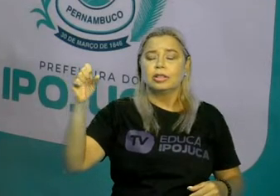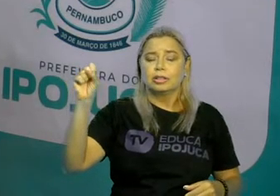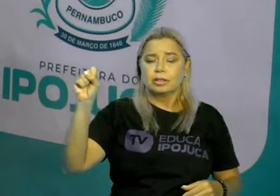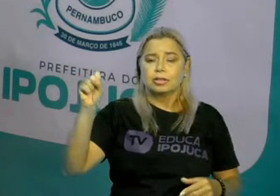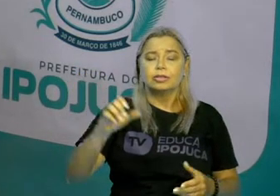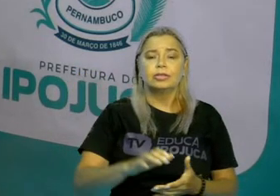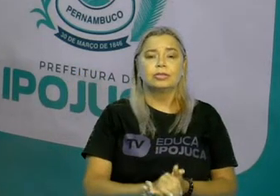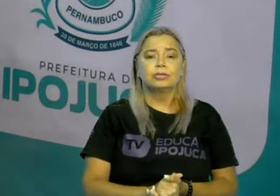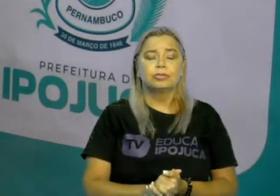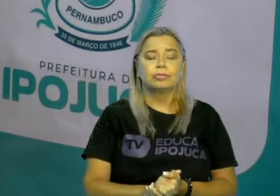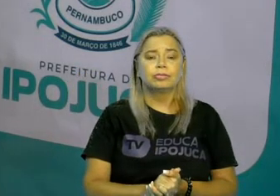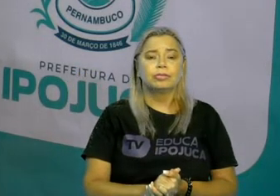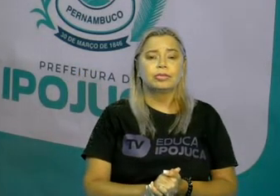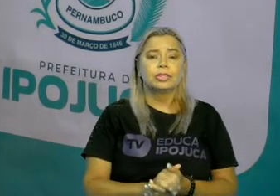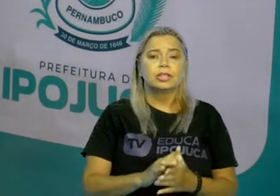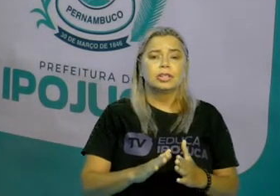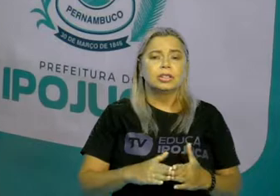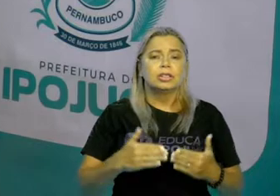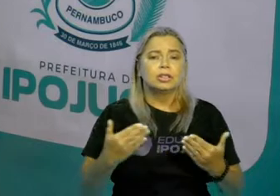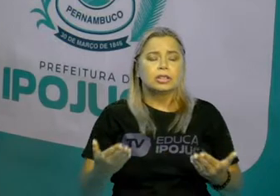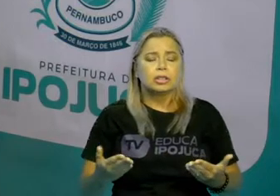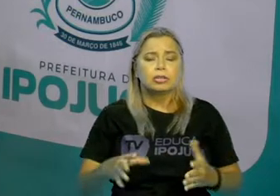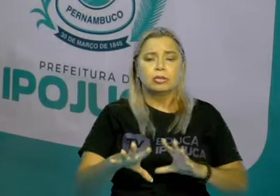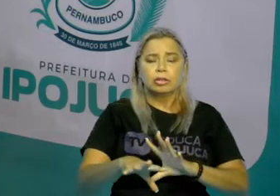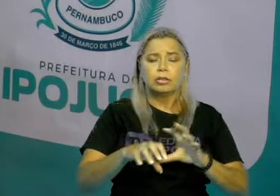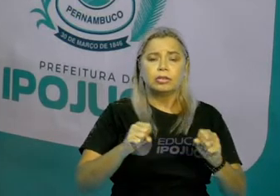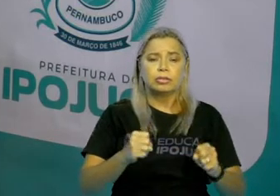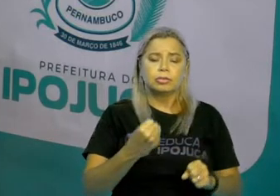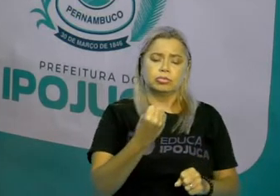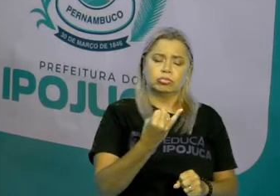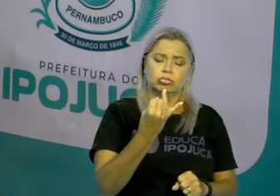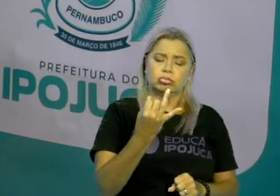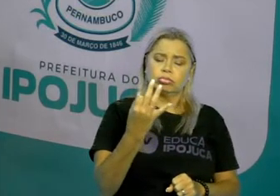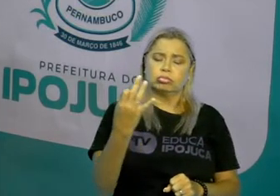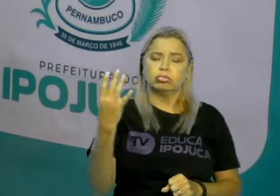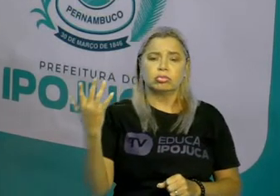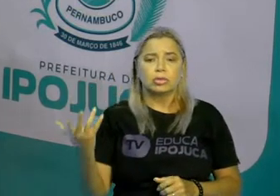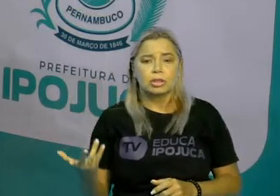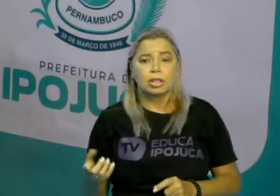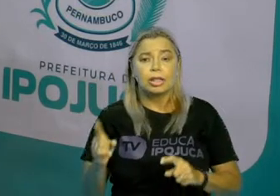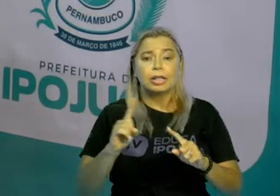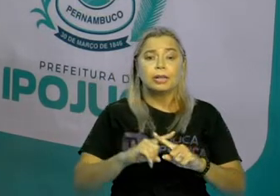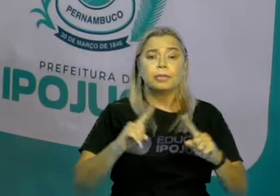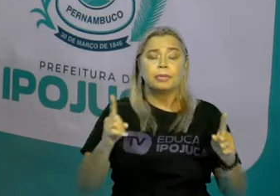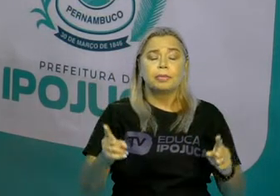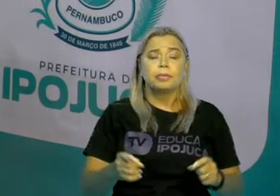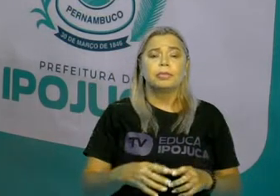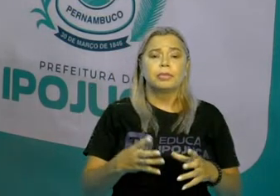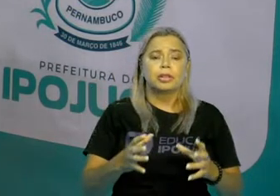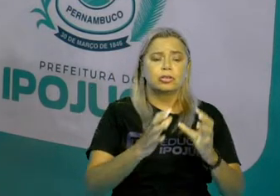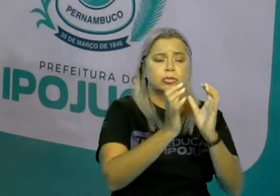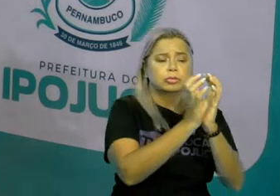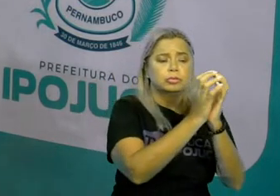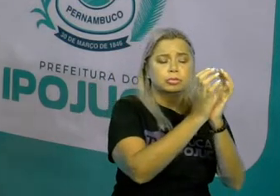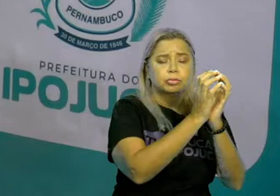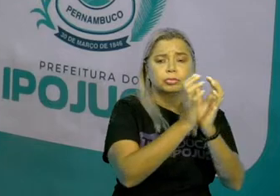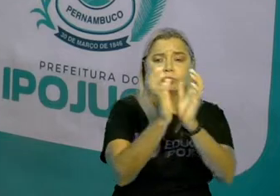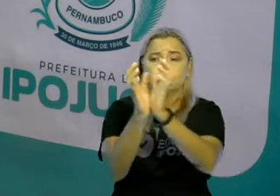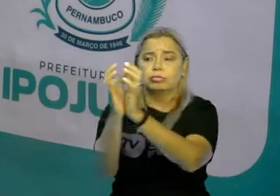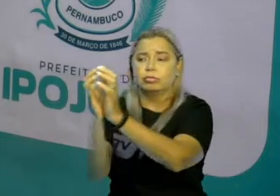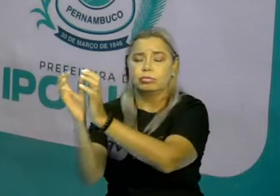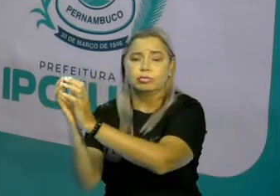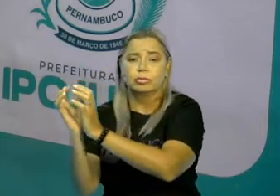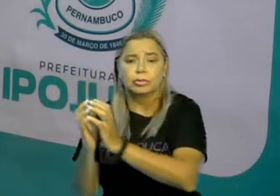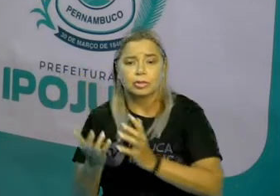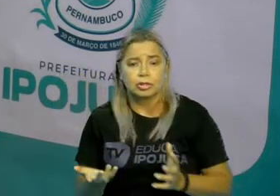portanto Isso é uma forma de contágio Mas eu posso ir para o agrupamento direto Qual é